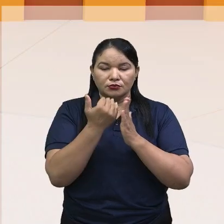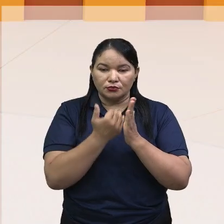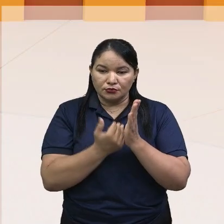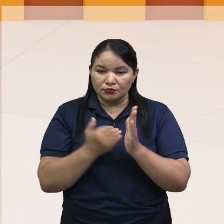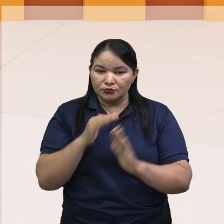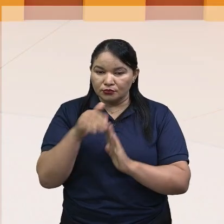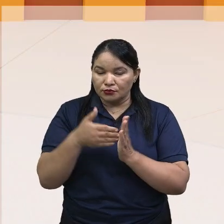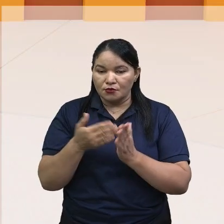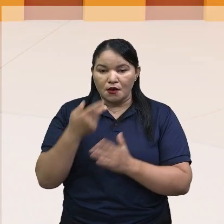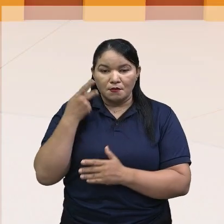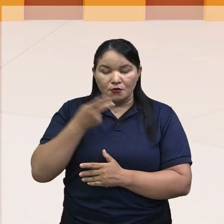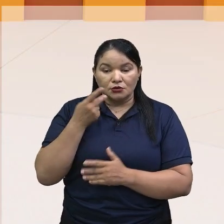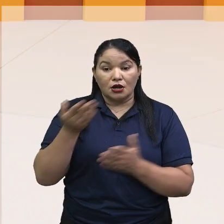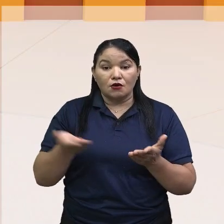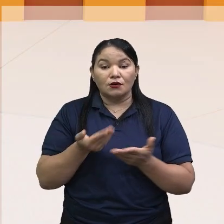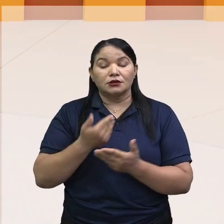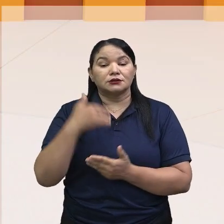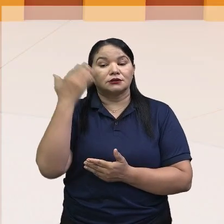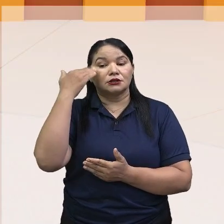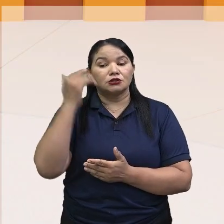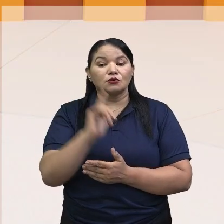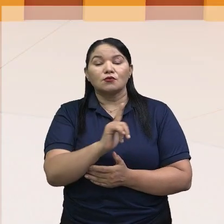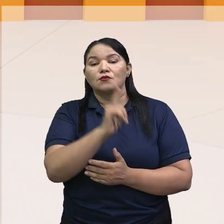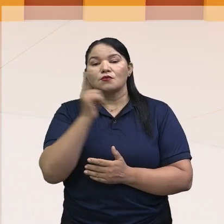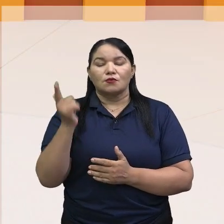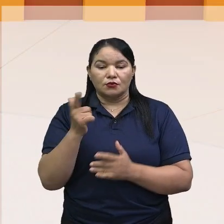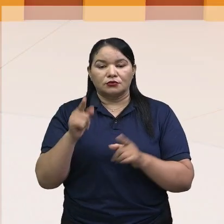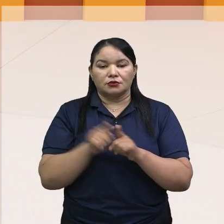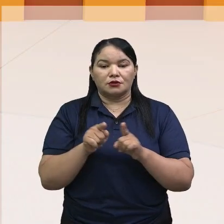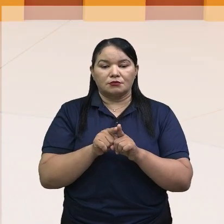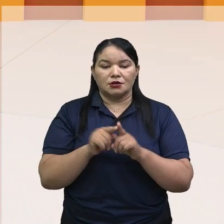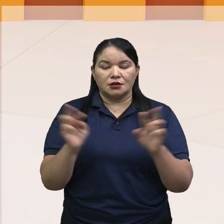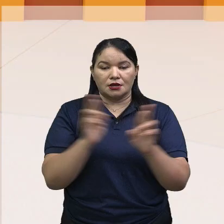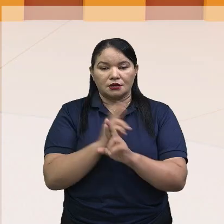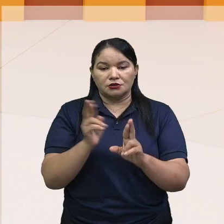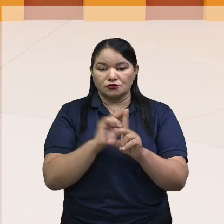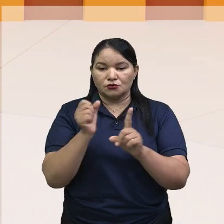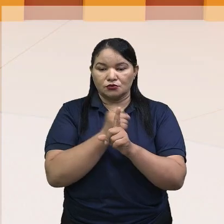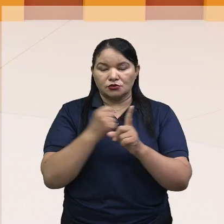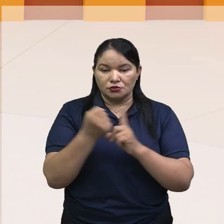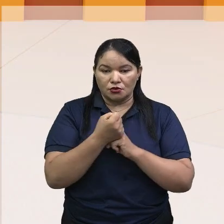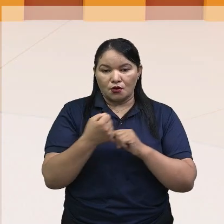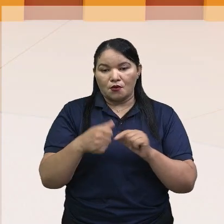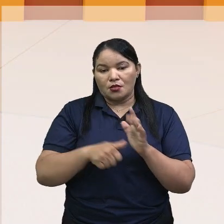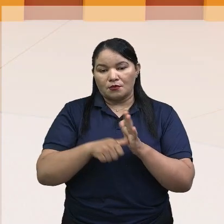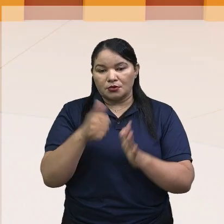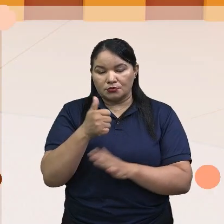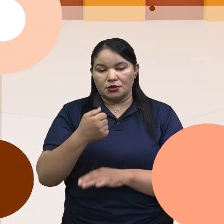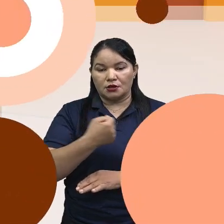político, vamos entender um aspecto mais social a respeito da Primeira República.